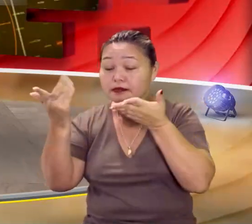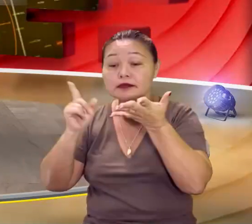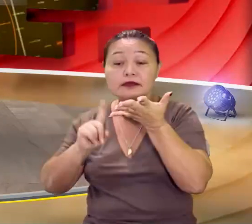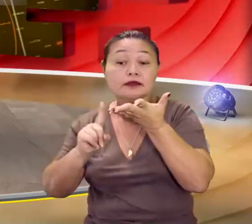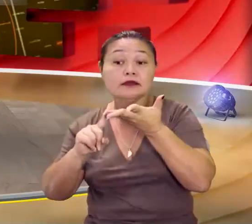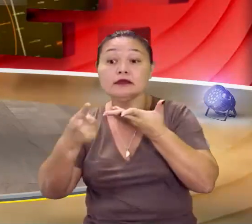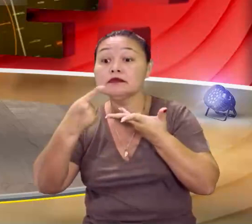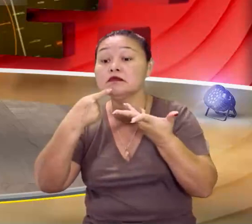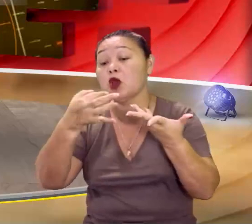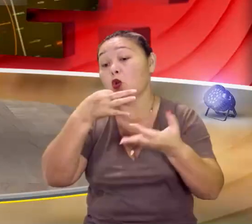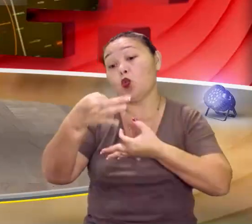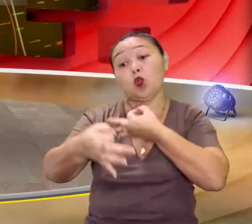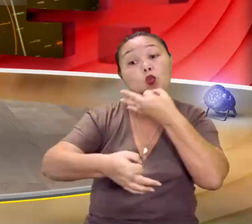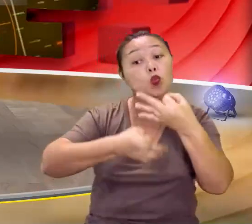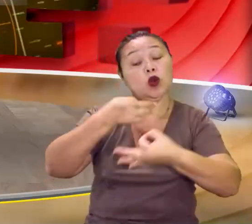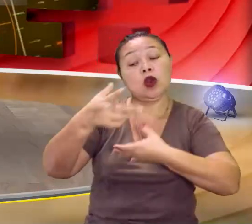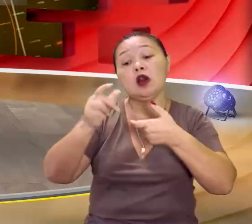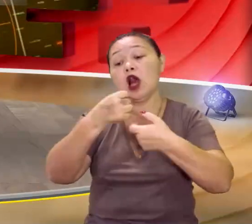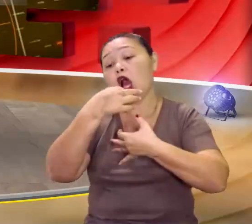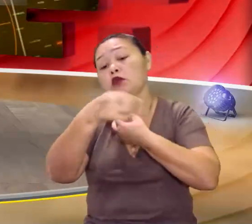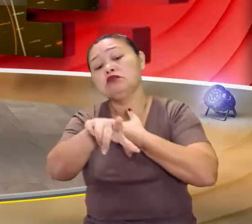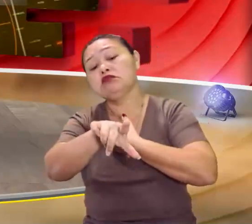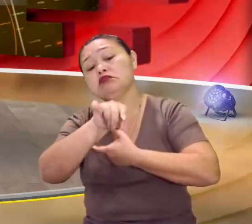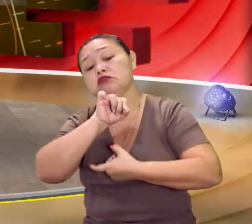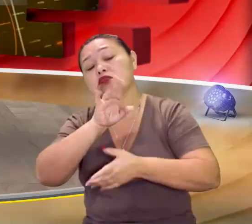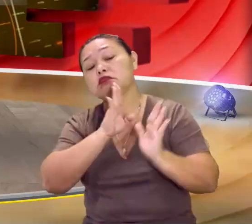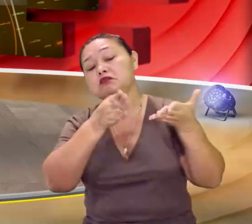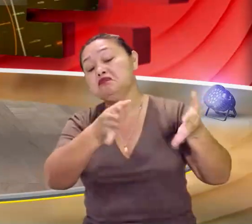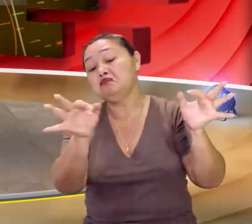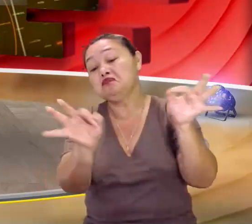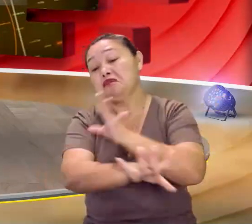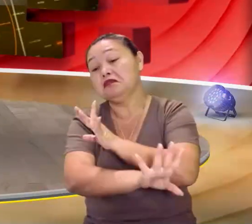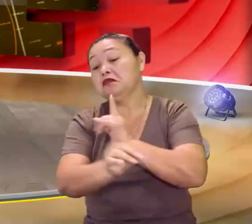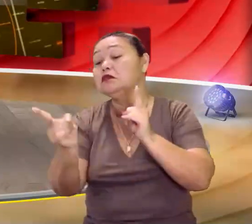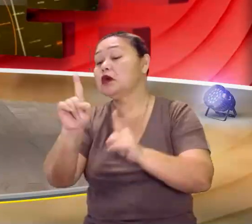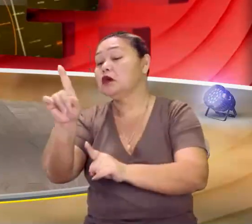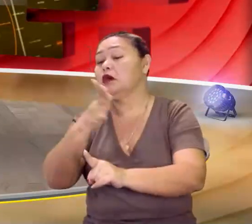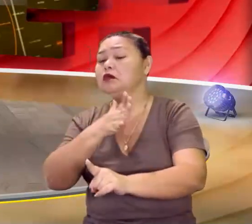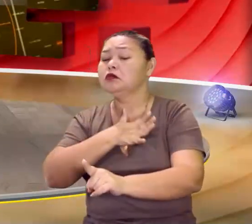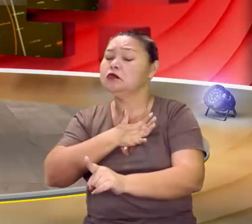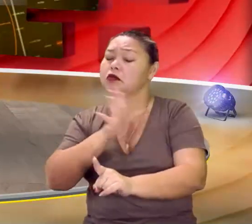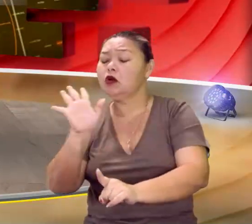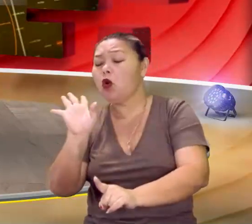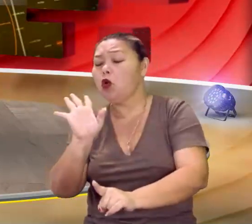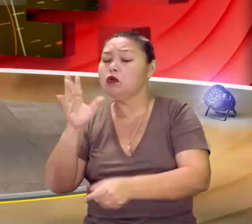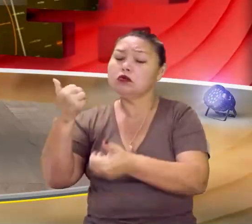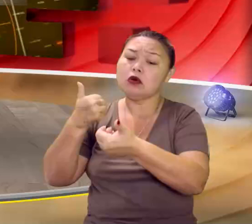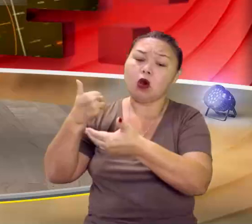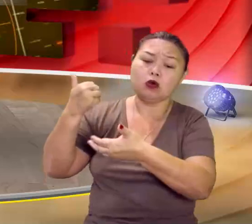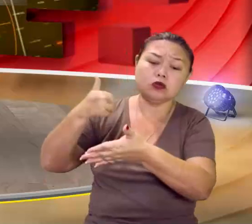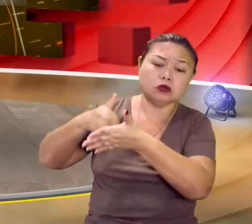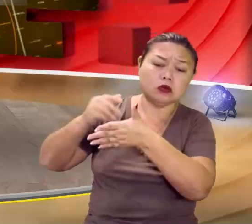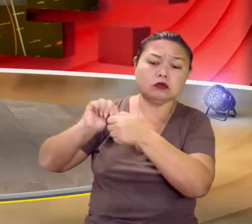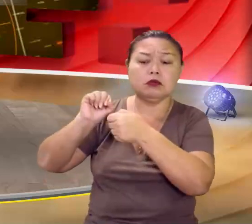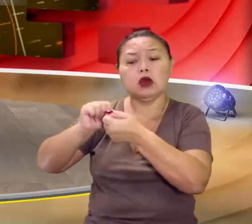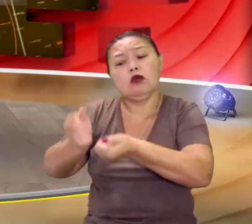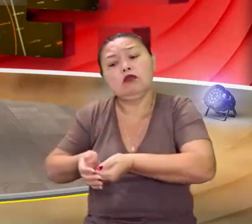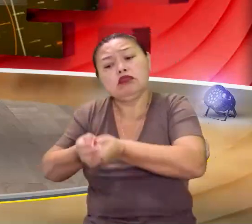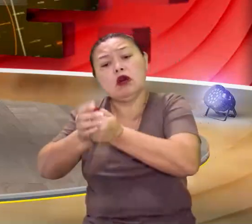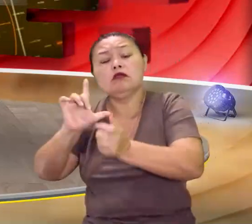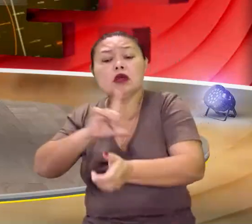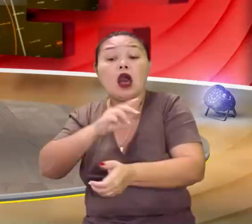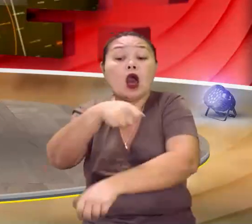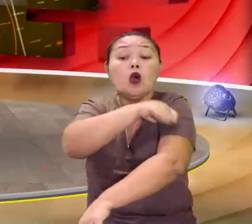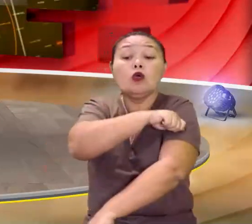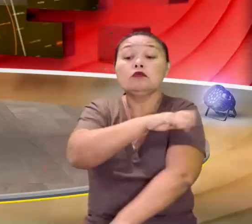várias opiniões. Teve gente que opta por um esporte só e pronto. Já tem gente que fica naquela, eu gosto de futebol, mas também gosto de vôlei. Tem aluno